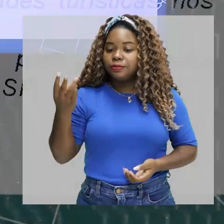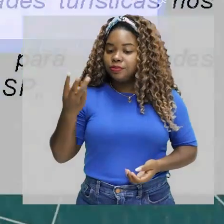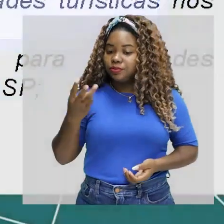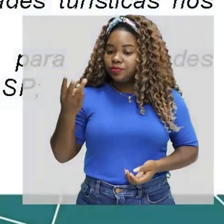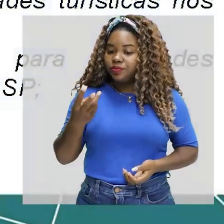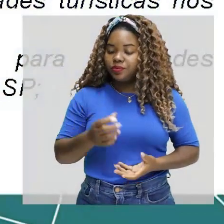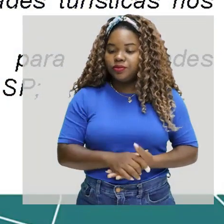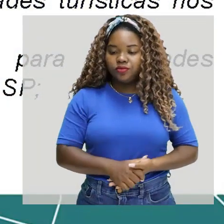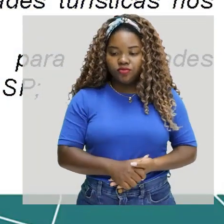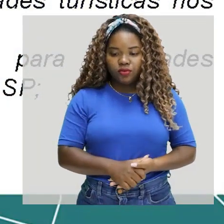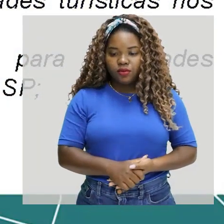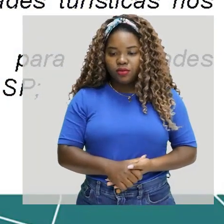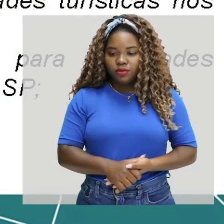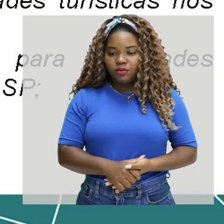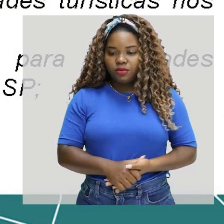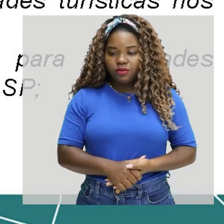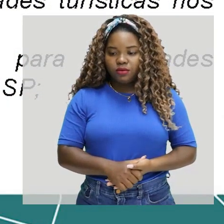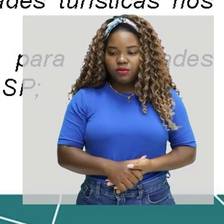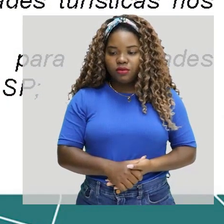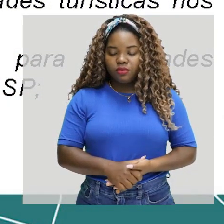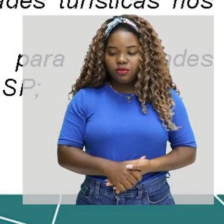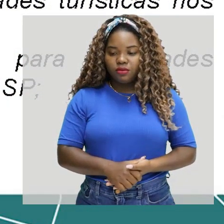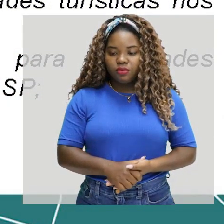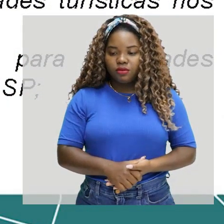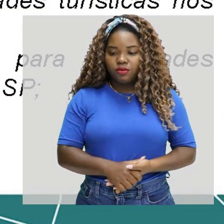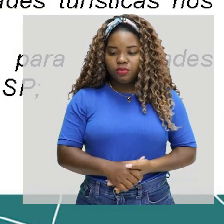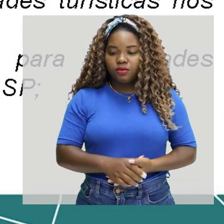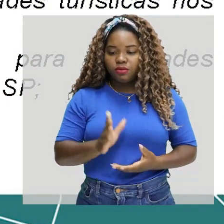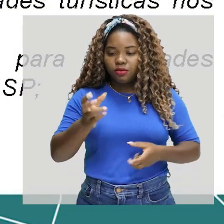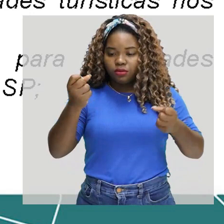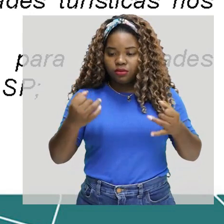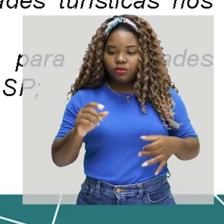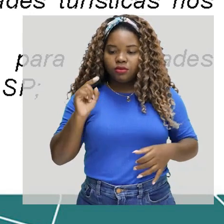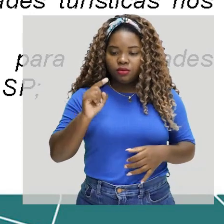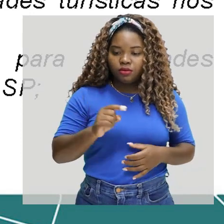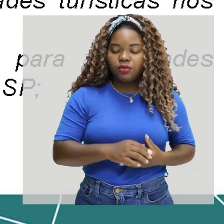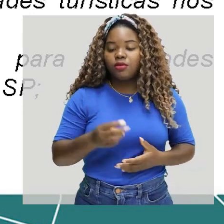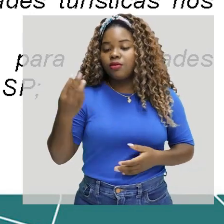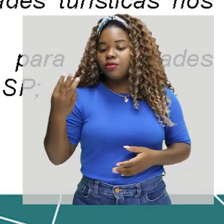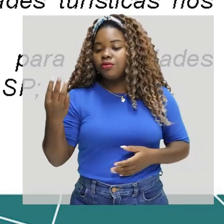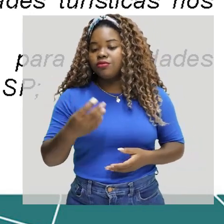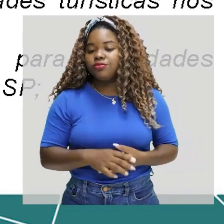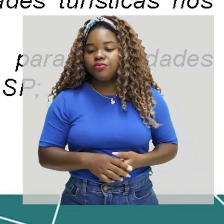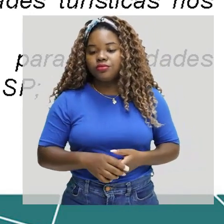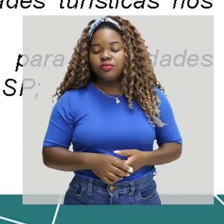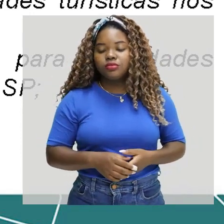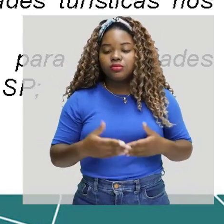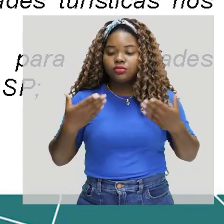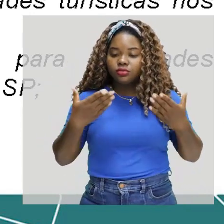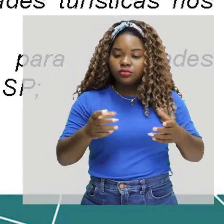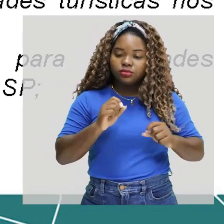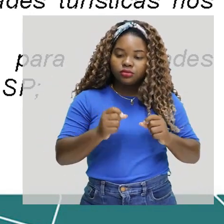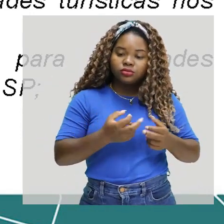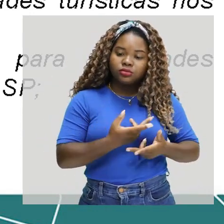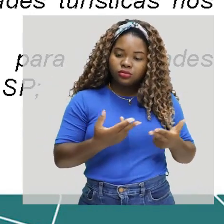e quando falamos do terceiro setor Tá certo e eu já disseitei isso há pouco mas volta de frisar ele vai ser extremamente